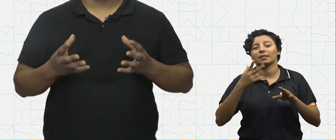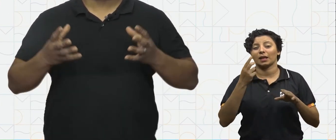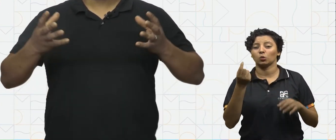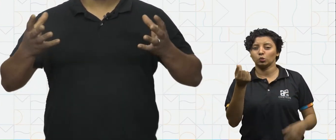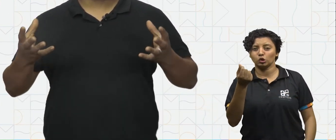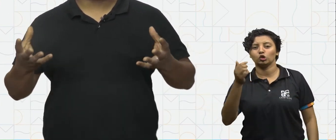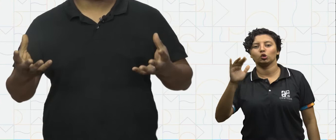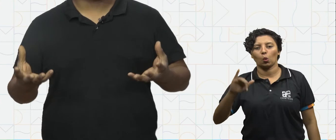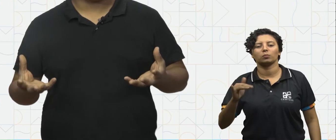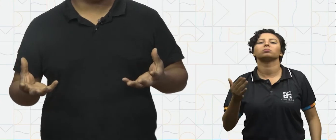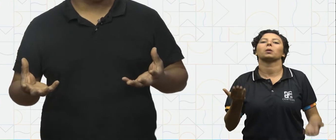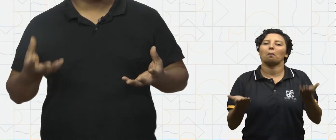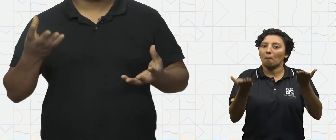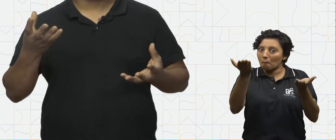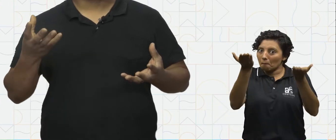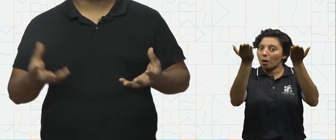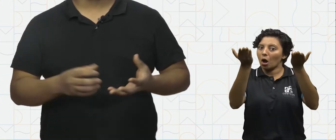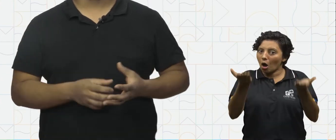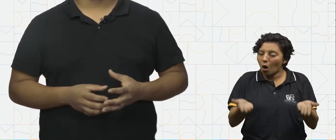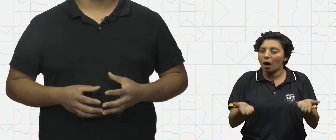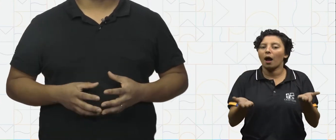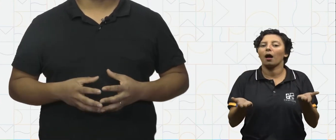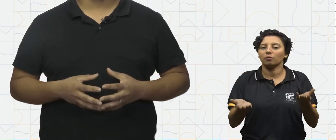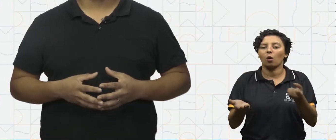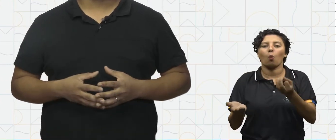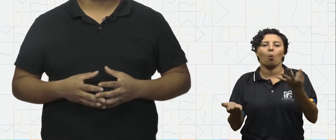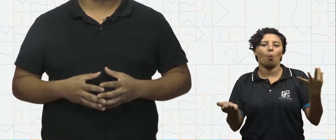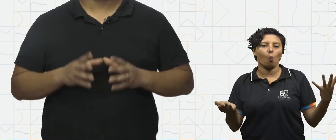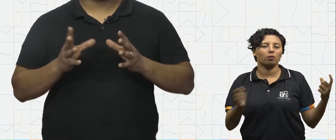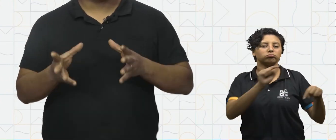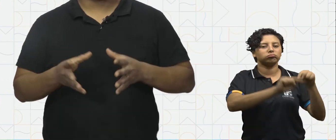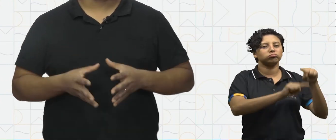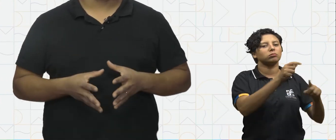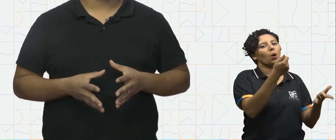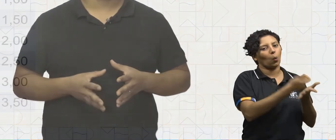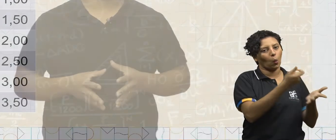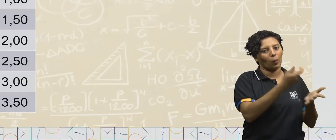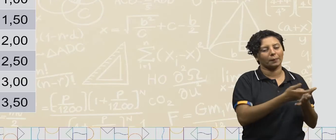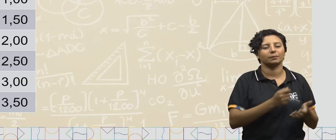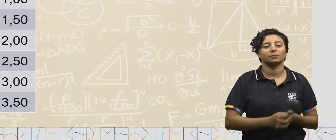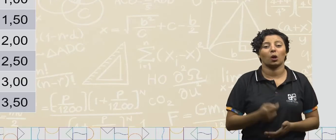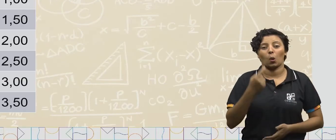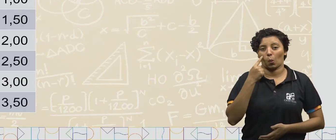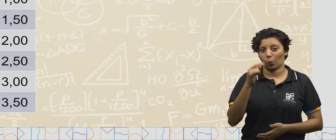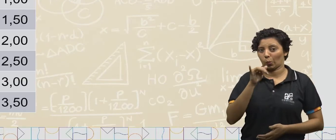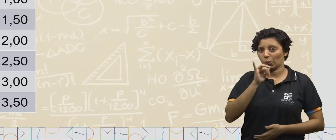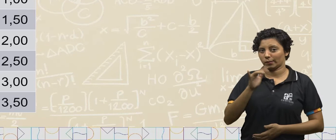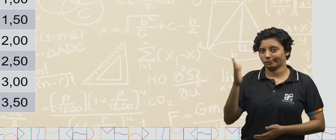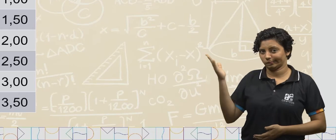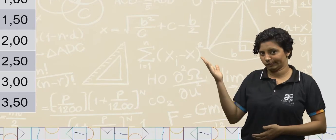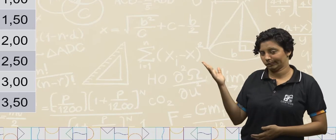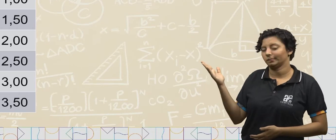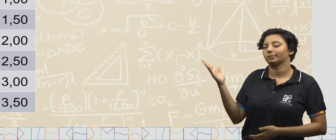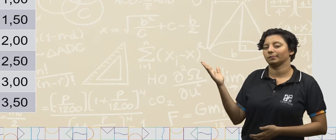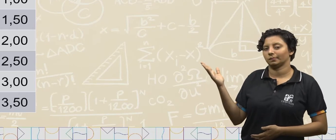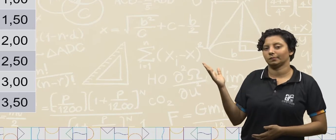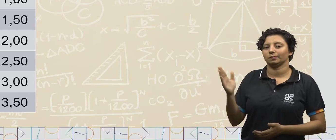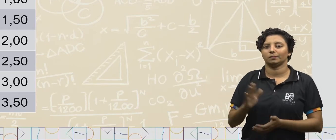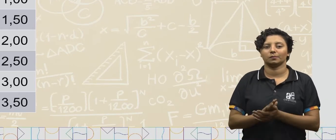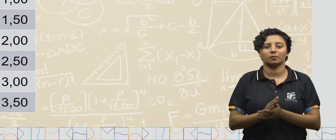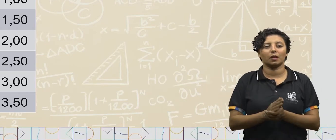desconto proporcional à quantidade de objetos que você compra. Podemos ver na tabela